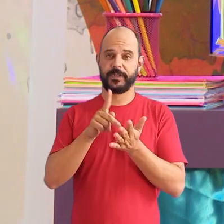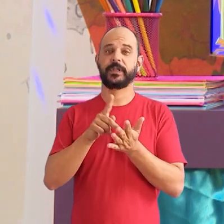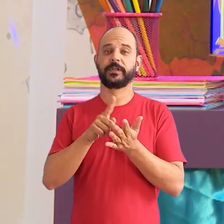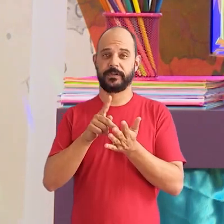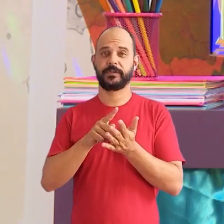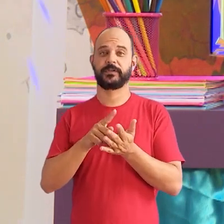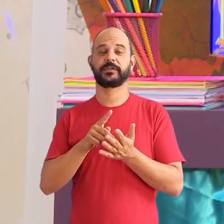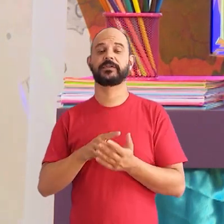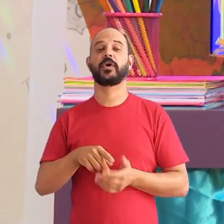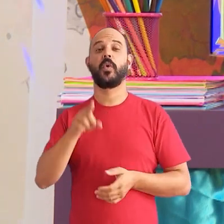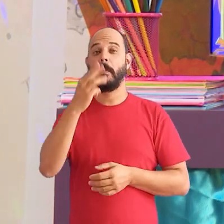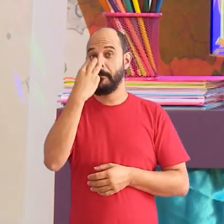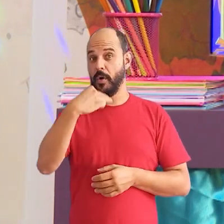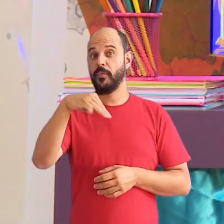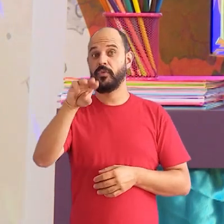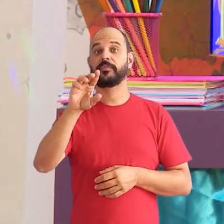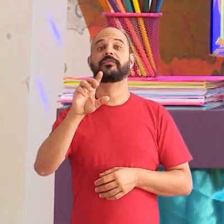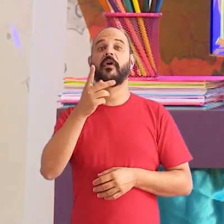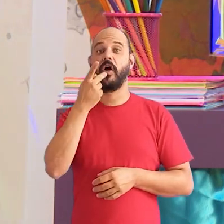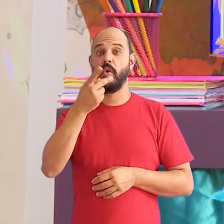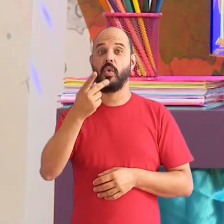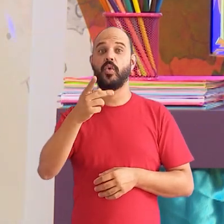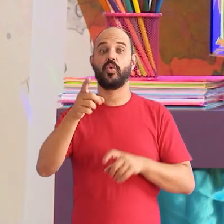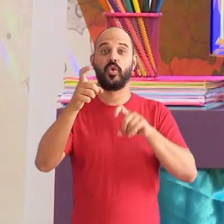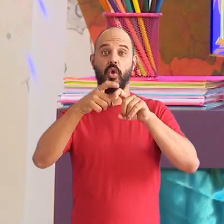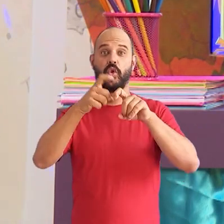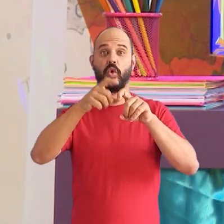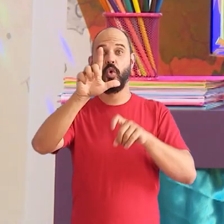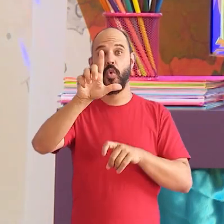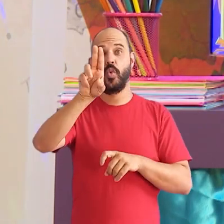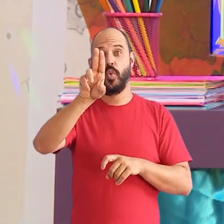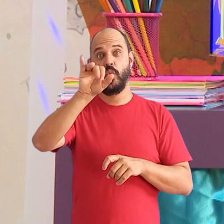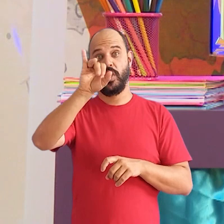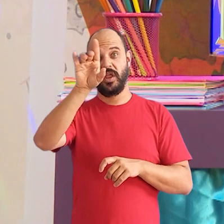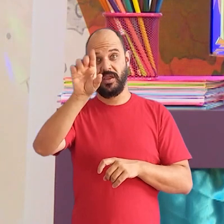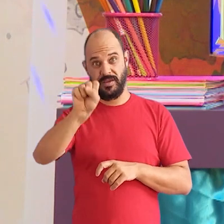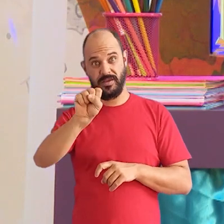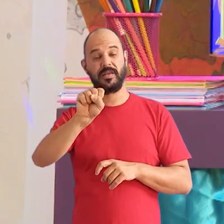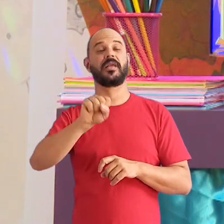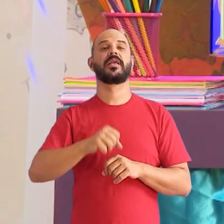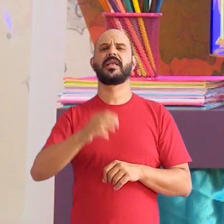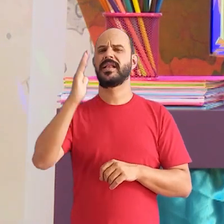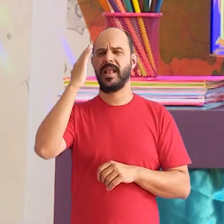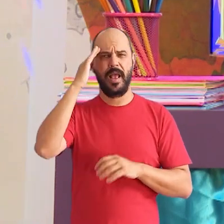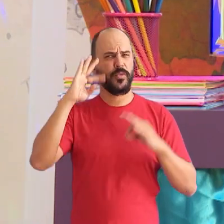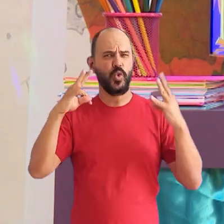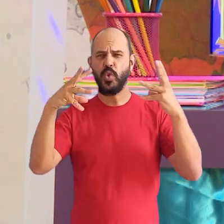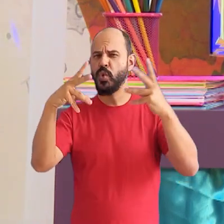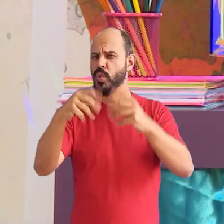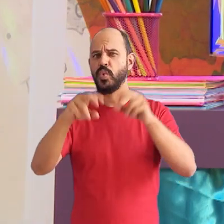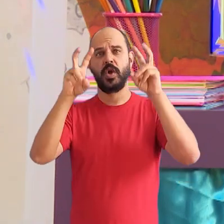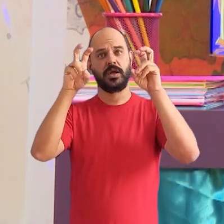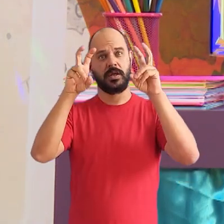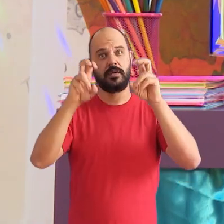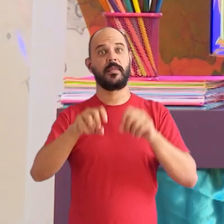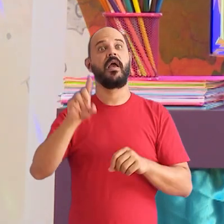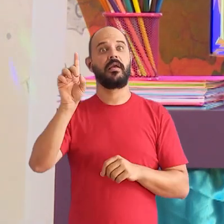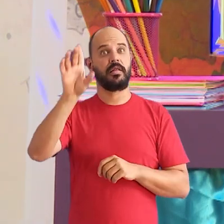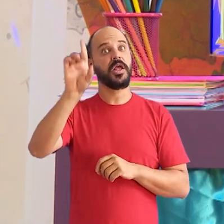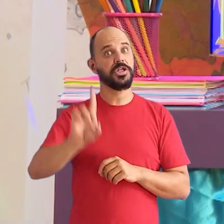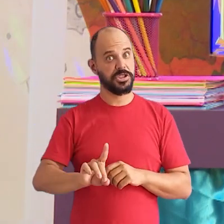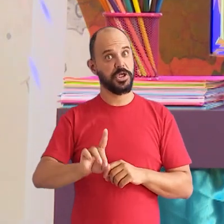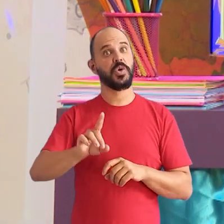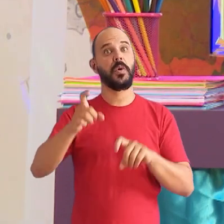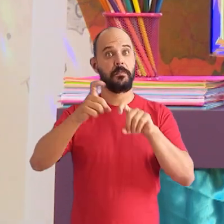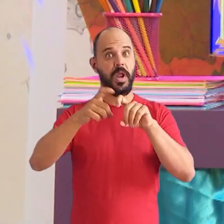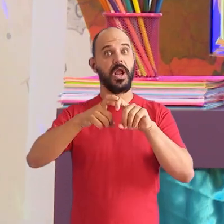É verdade. O Mamu disse que o Dr. Luiz Fernando Lopes também entende tudo sobre o assunto. Dr. Luiz Fernando é o